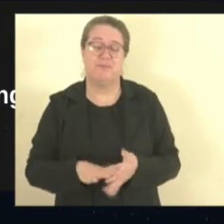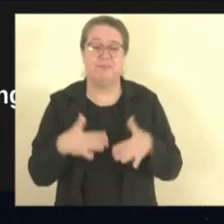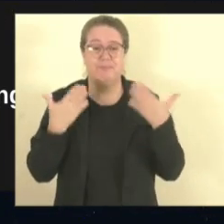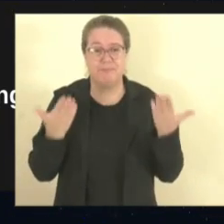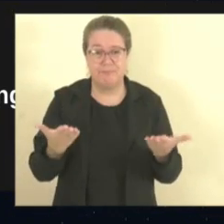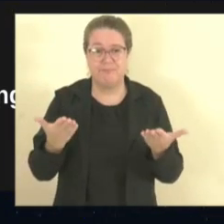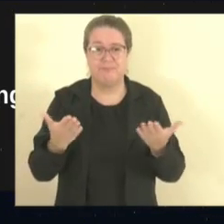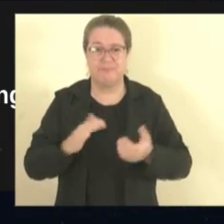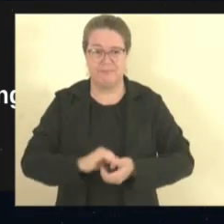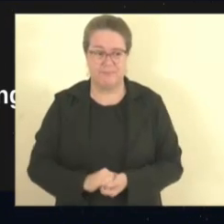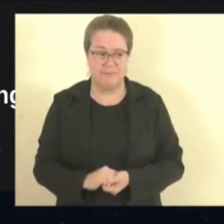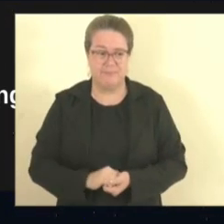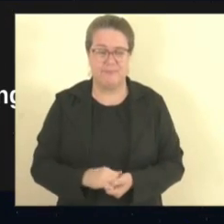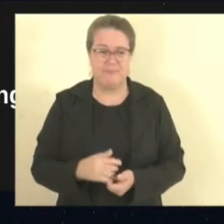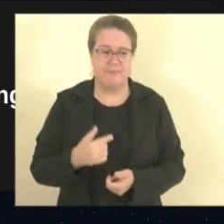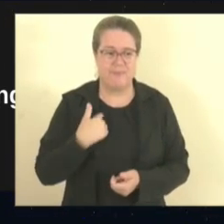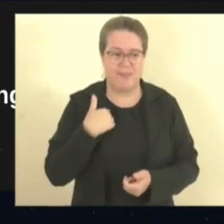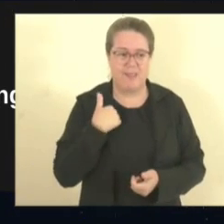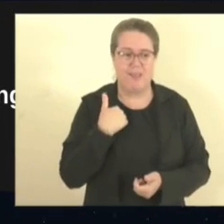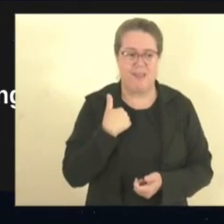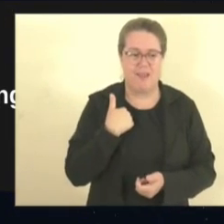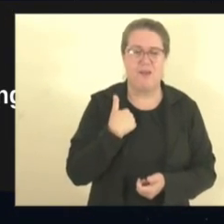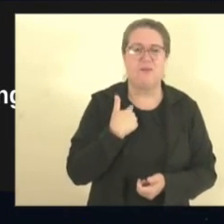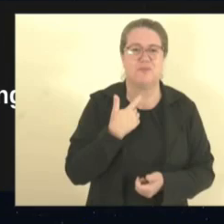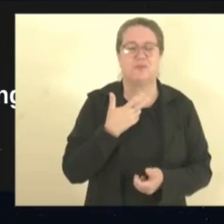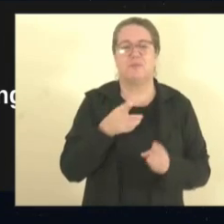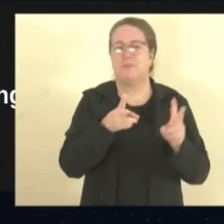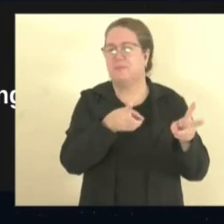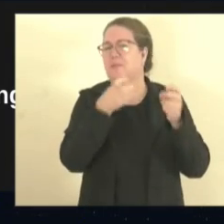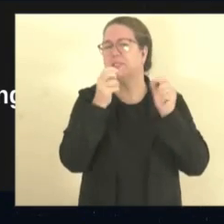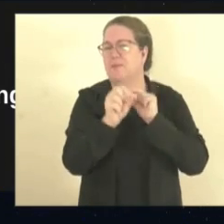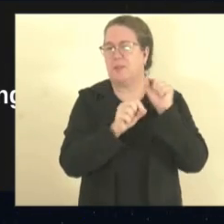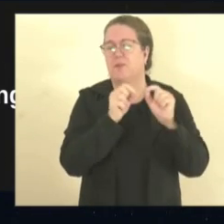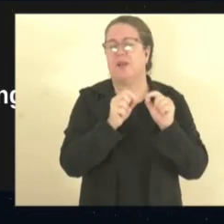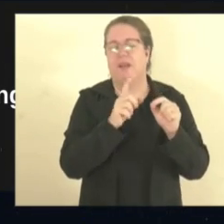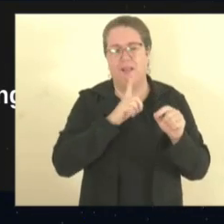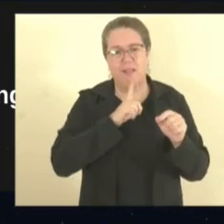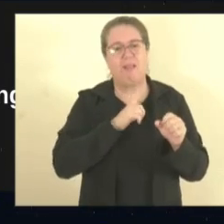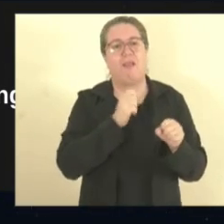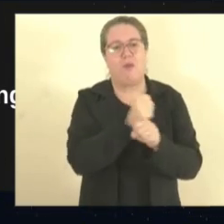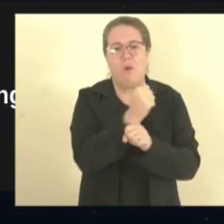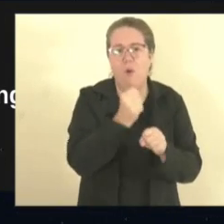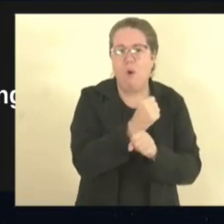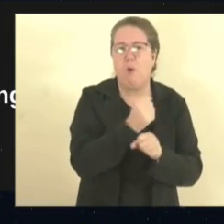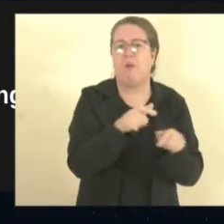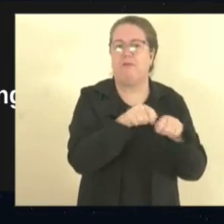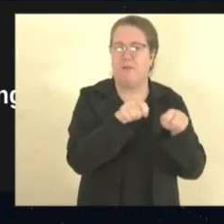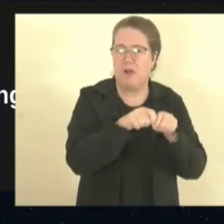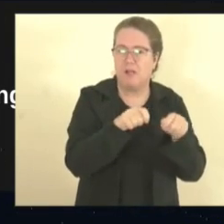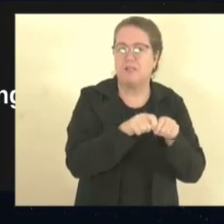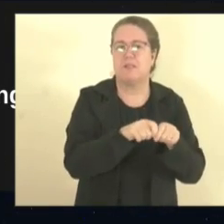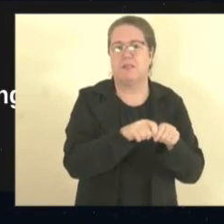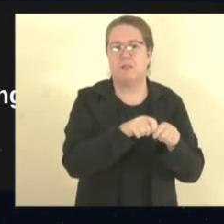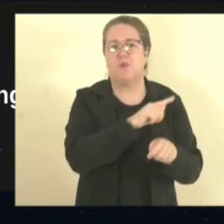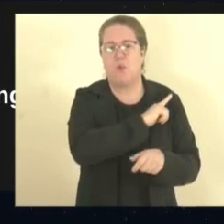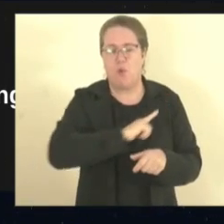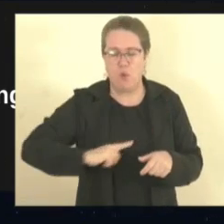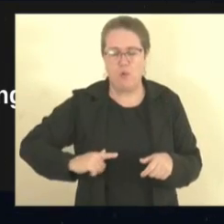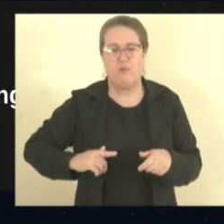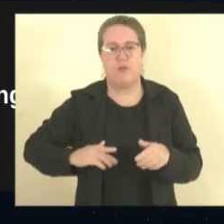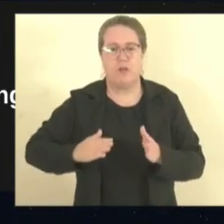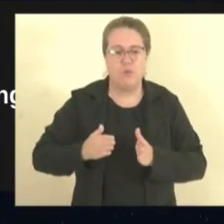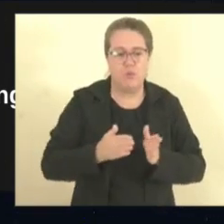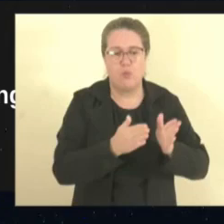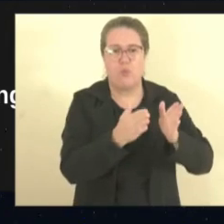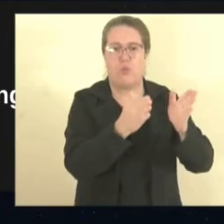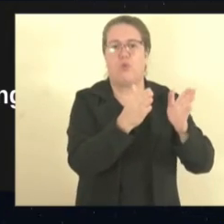assim, eu estou vendo as obras. Eu estou vendo o rumo que o Estado está tomando.